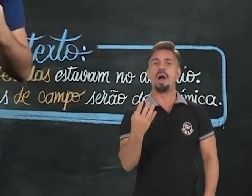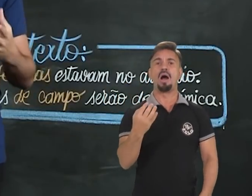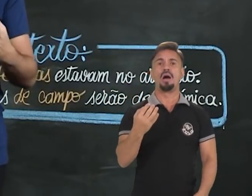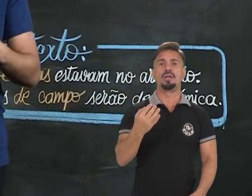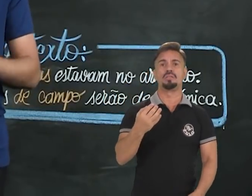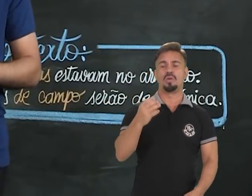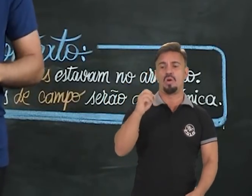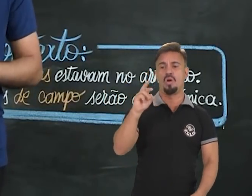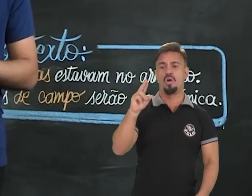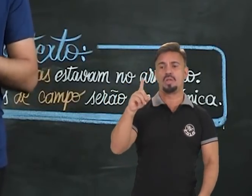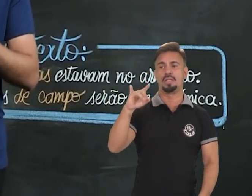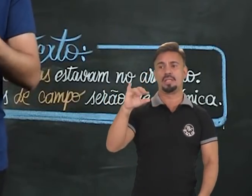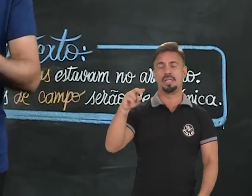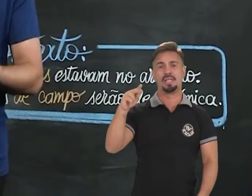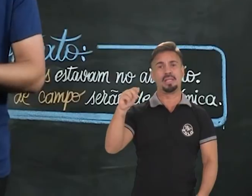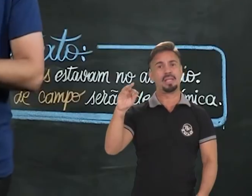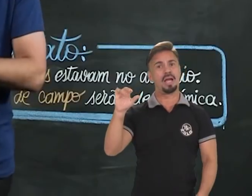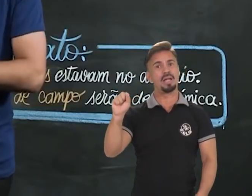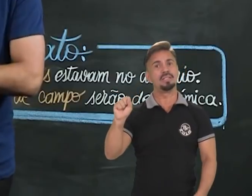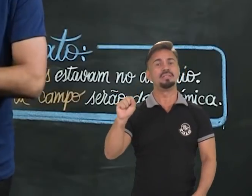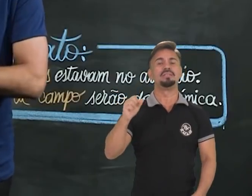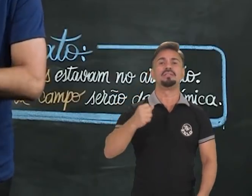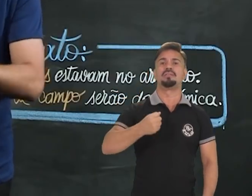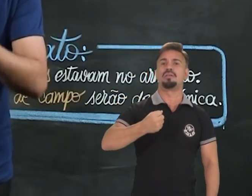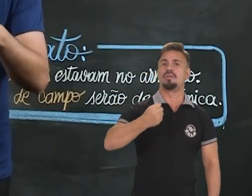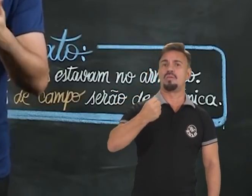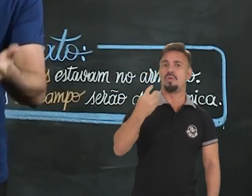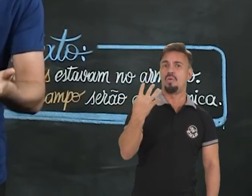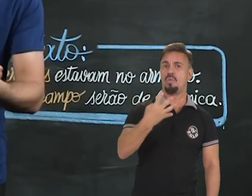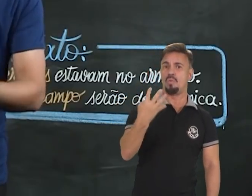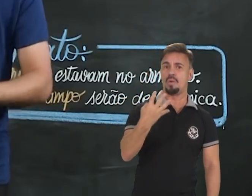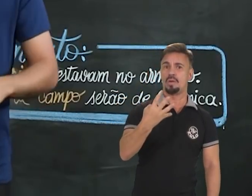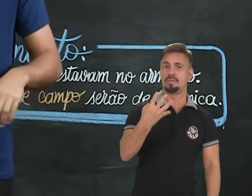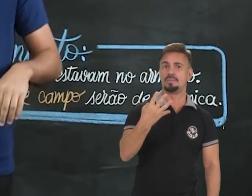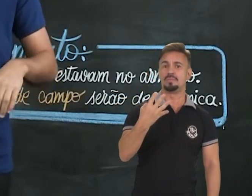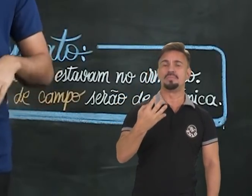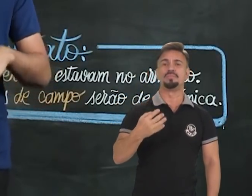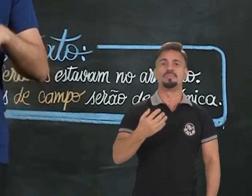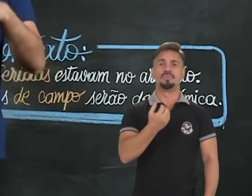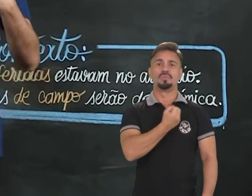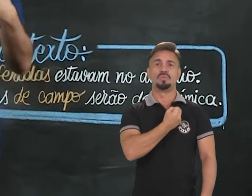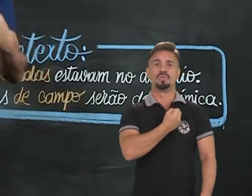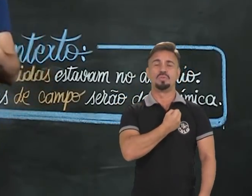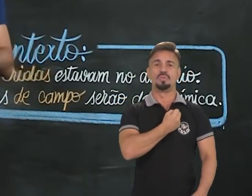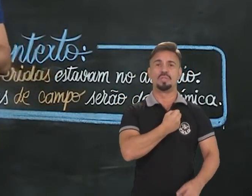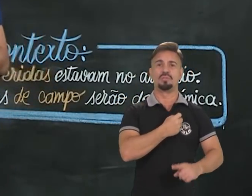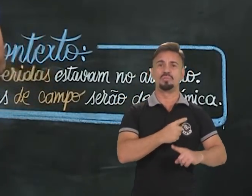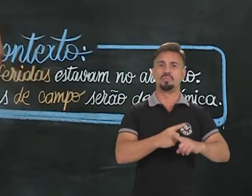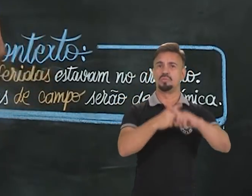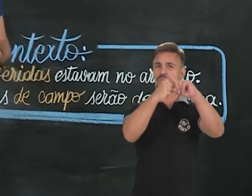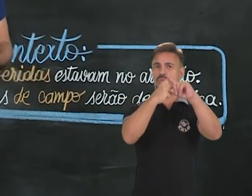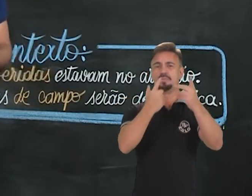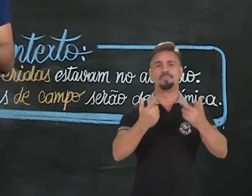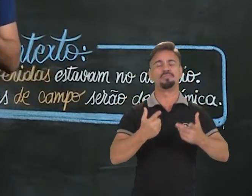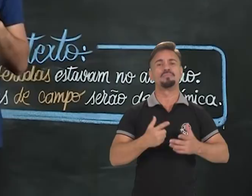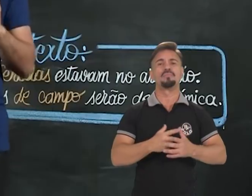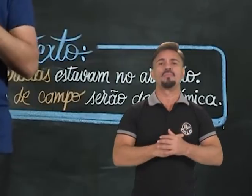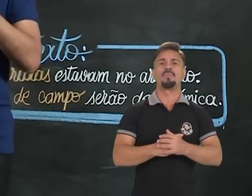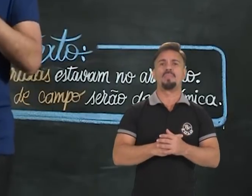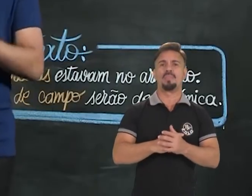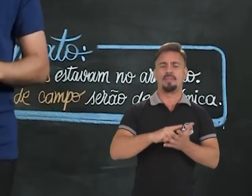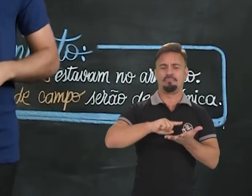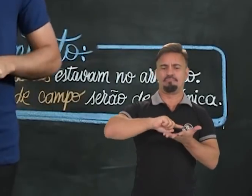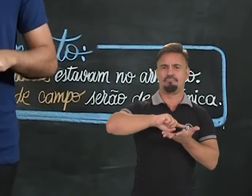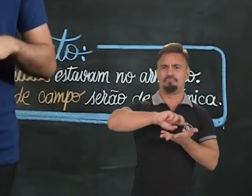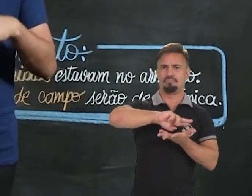numerais ordinais, que indicam ordem ou posição, tal como o numeral quarto. Numerais multiplicativos, fracionários, coletivos,